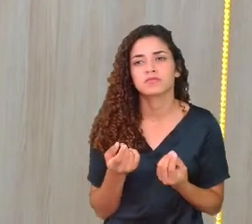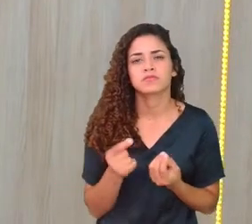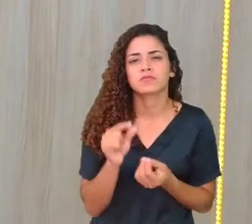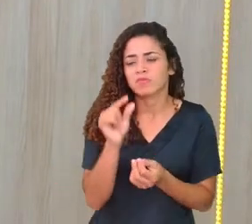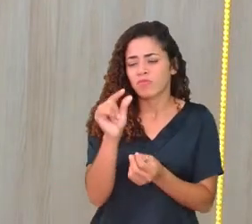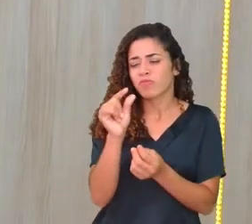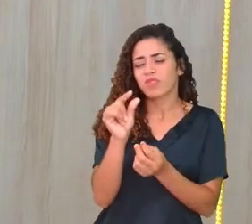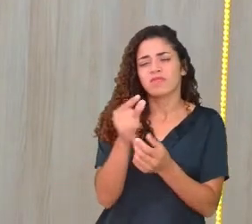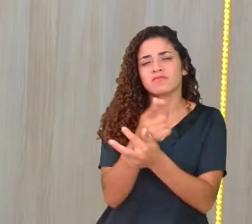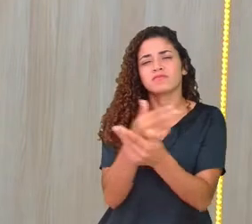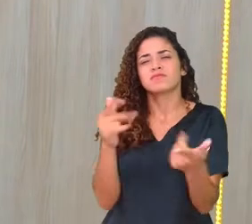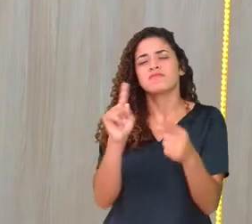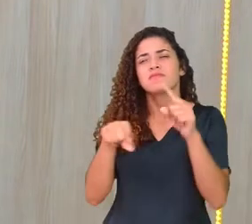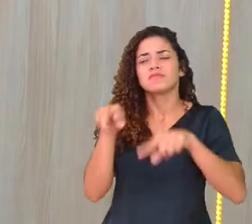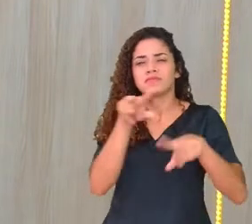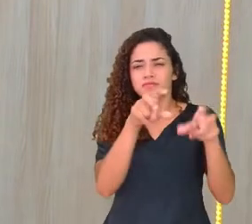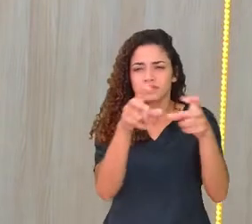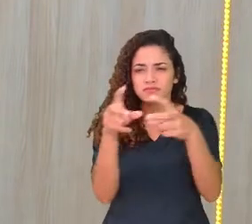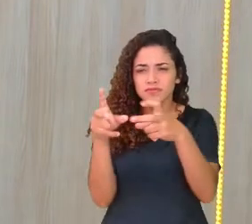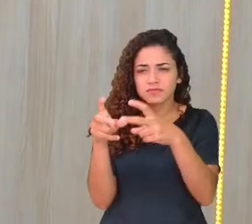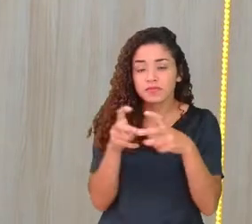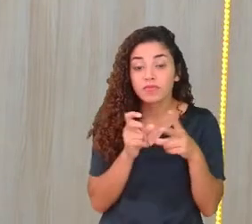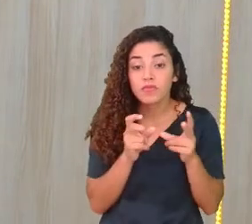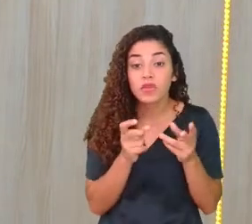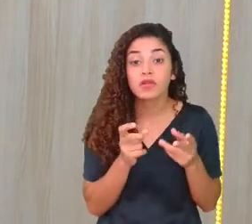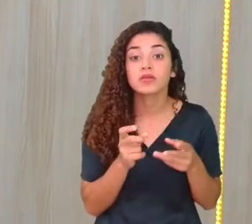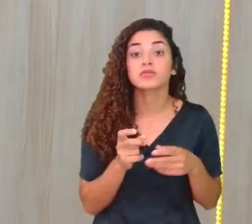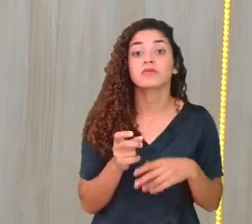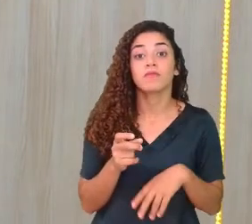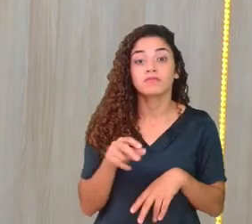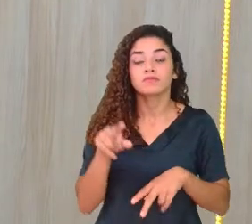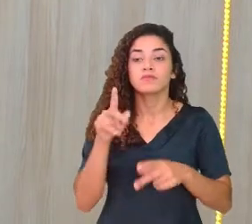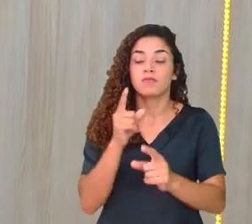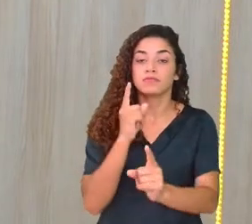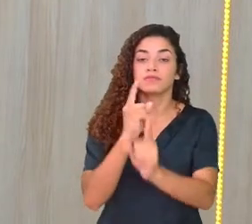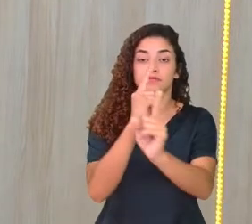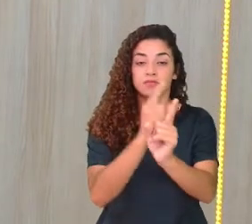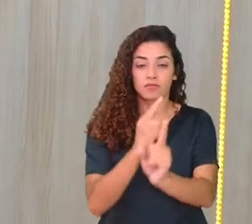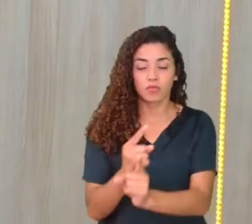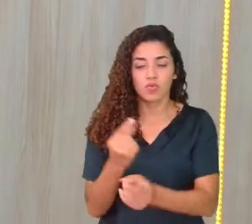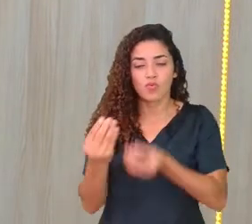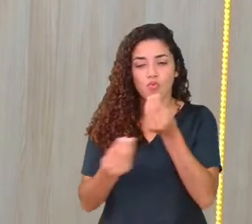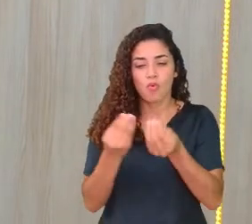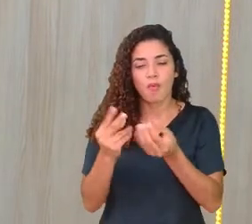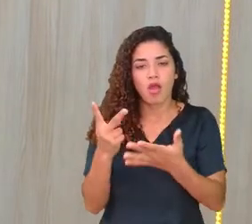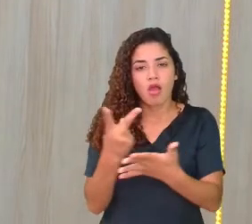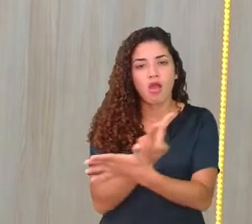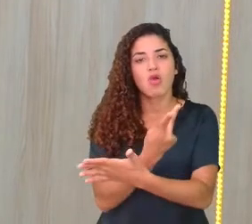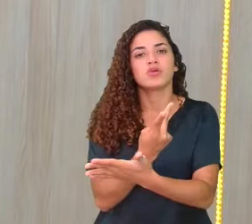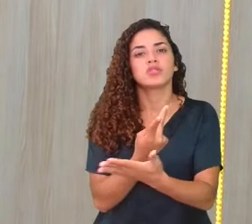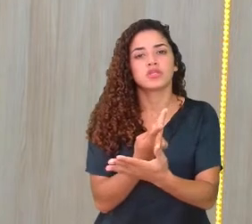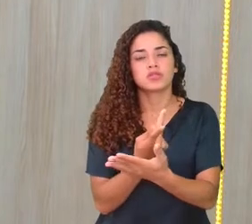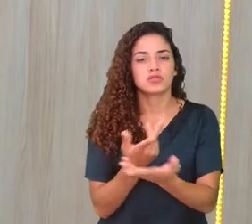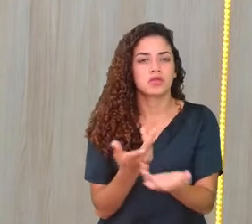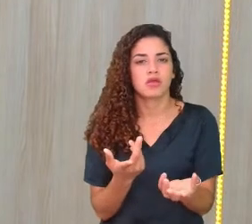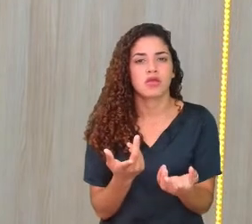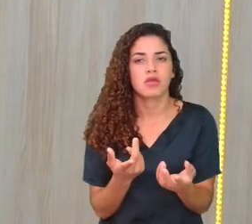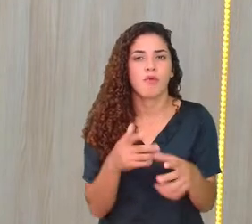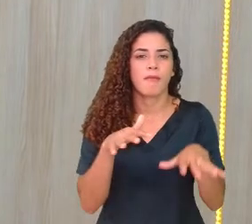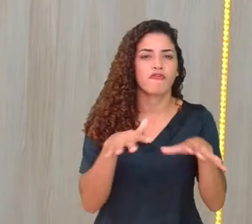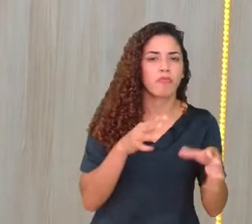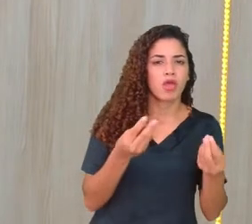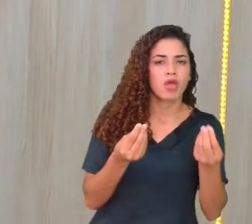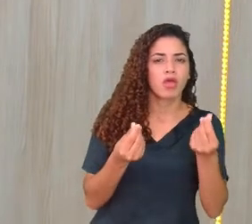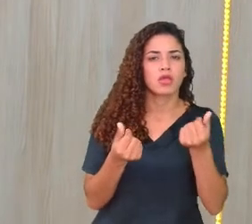pequenas coisas que eles observavam, eles procuravam descobrir como acontecia aquele